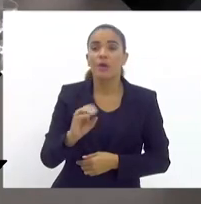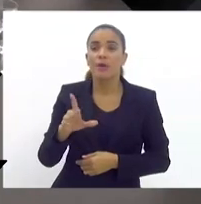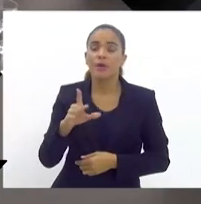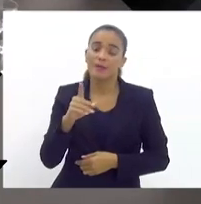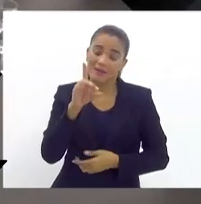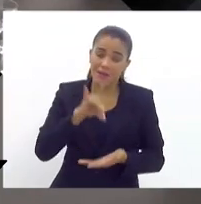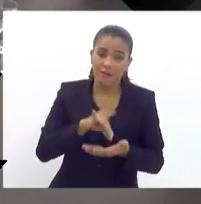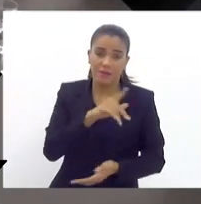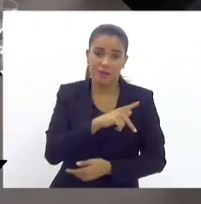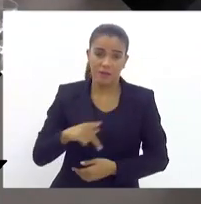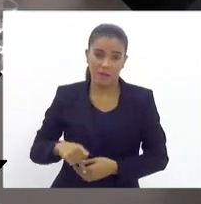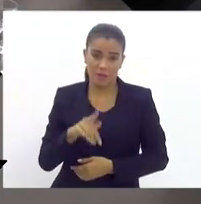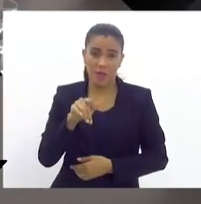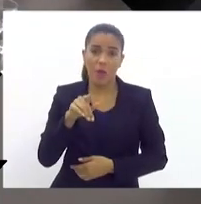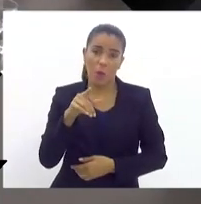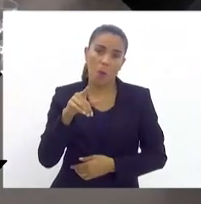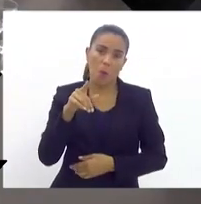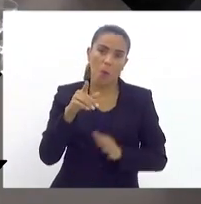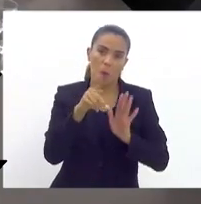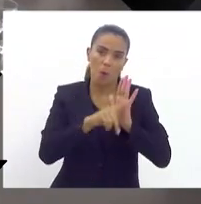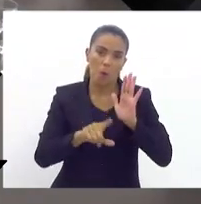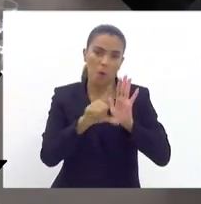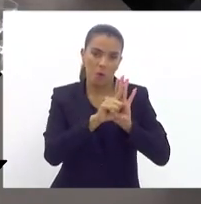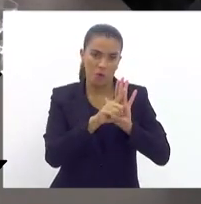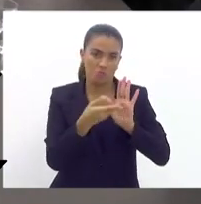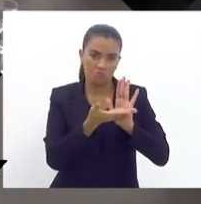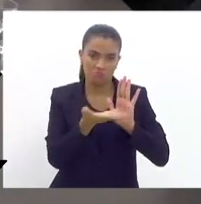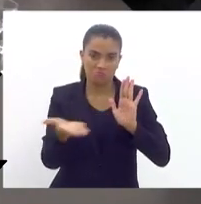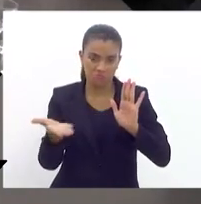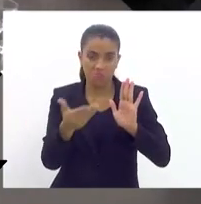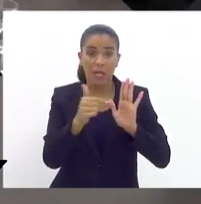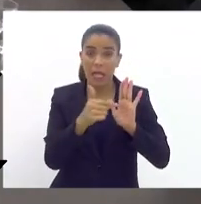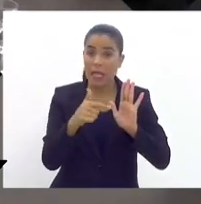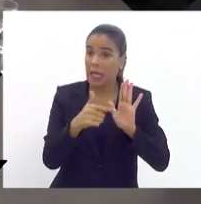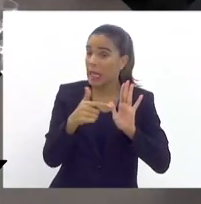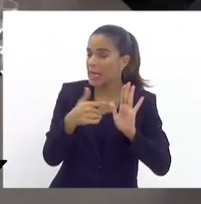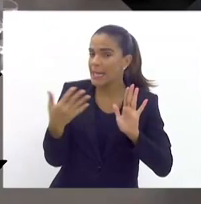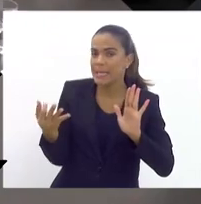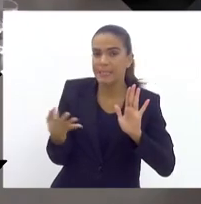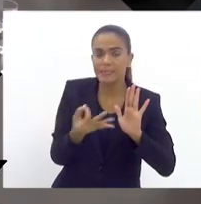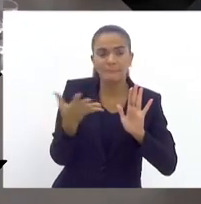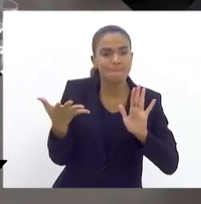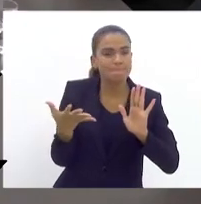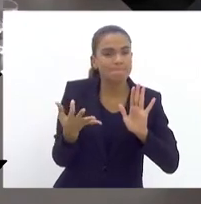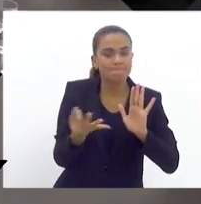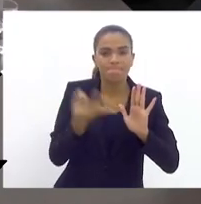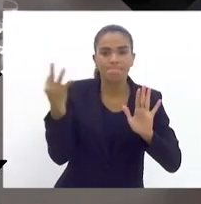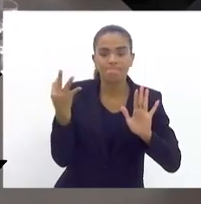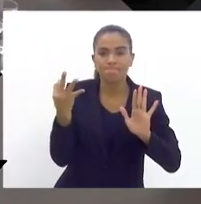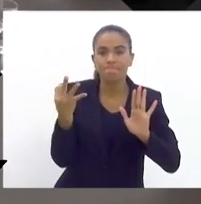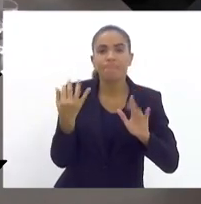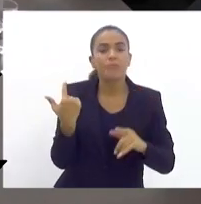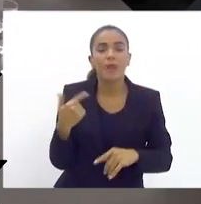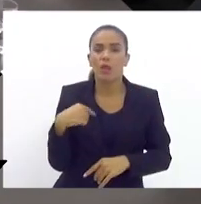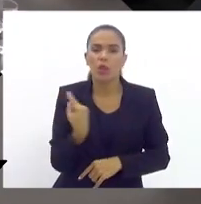presidente, o projeto de Vossa Excelência, ele é cirúrgico num ponto em que a gente não tem regras